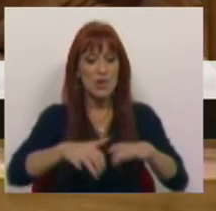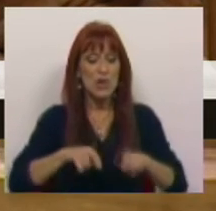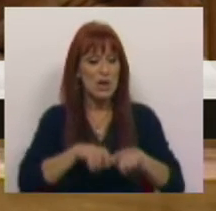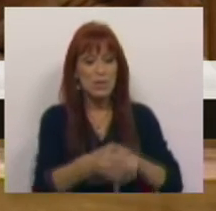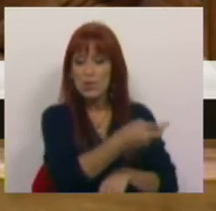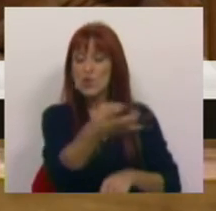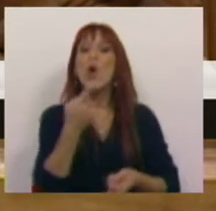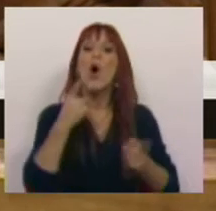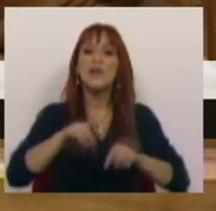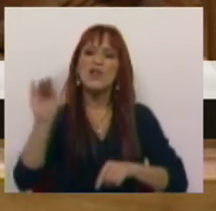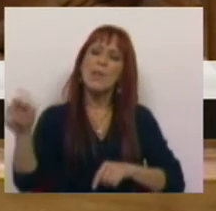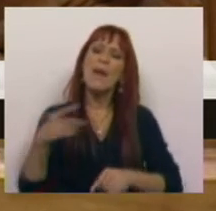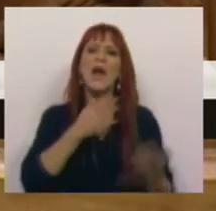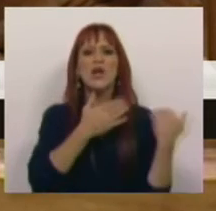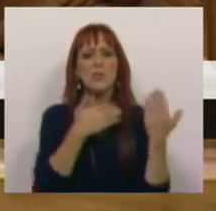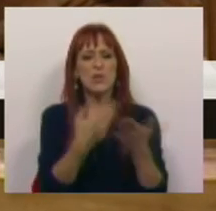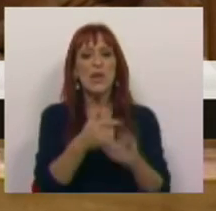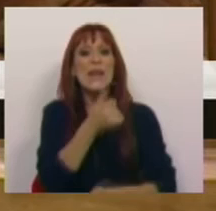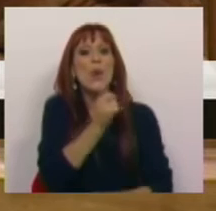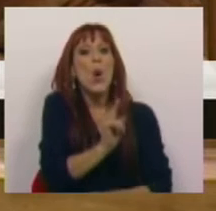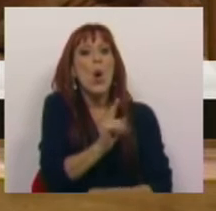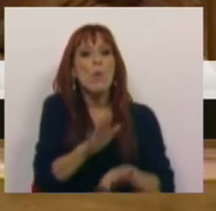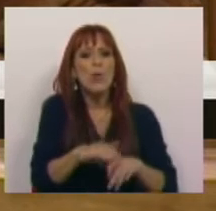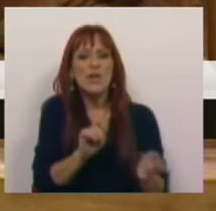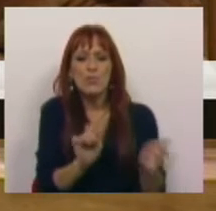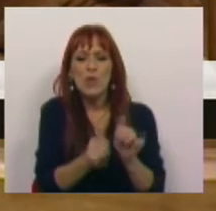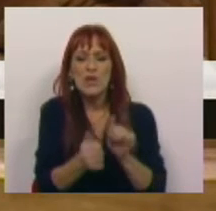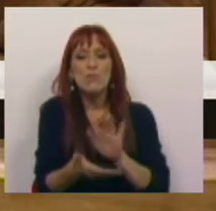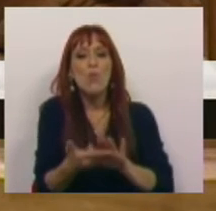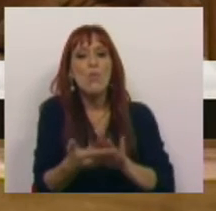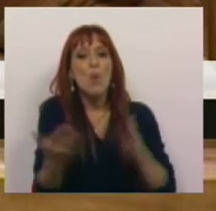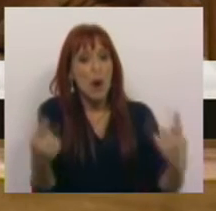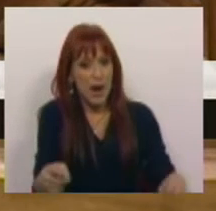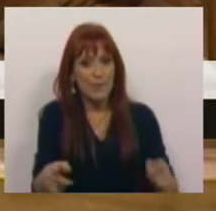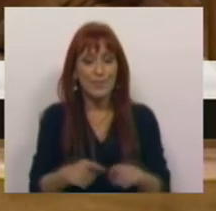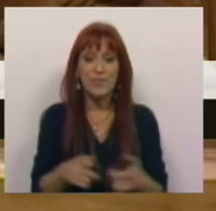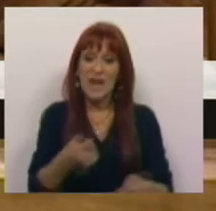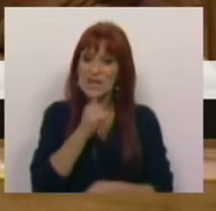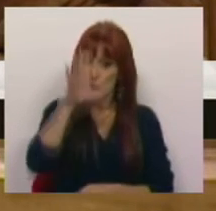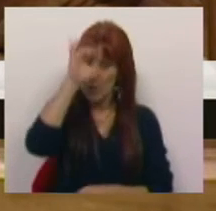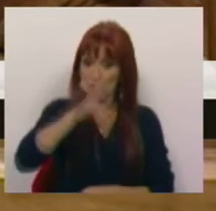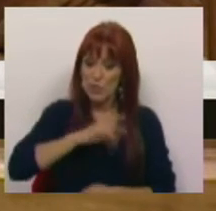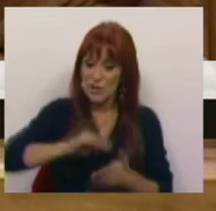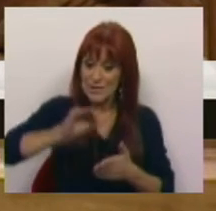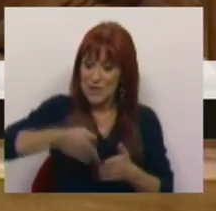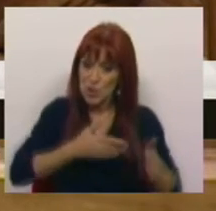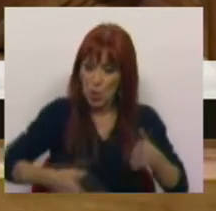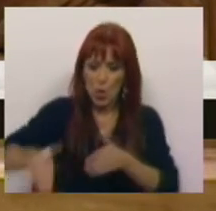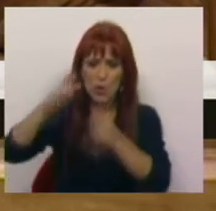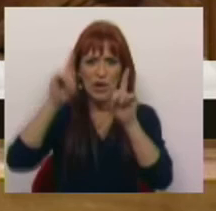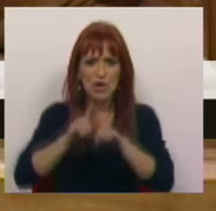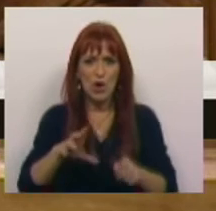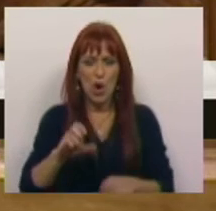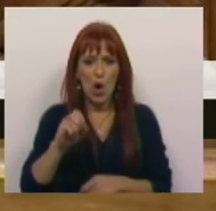deputados voltará a ser chamado à responsabilidade de decidir sobre estas mudanças urgentes. A decisão do governo português de assinar as orientações